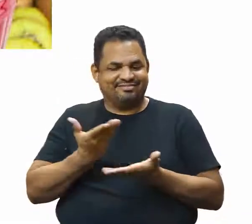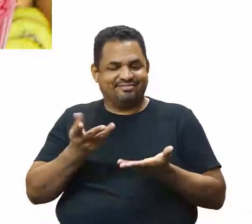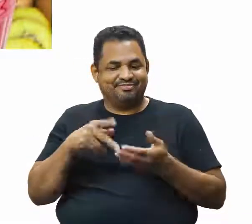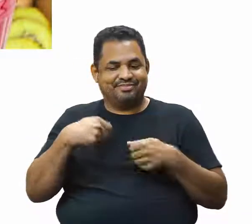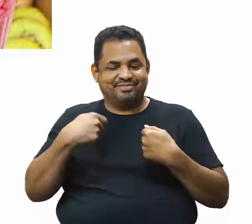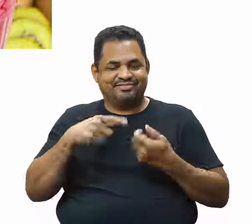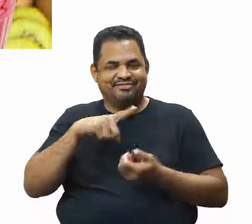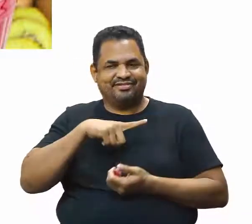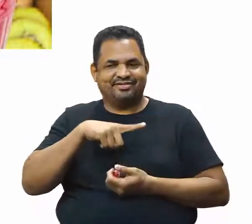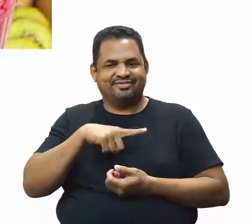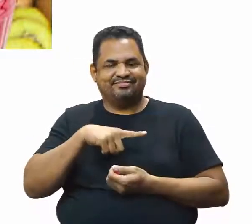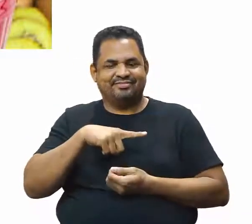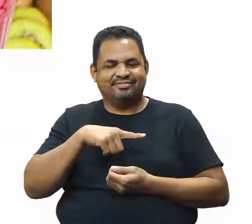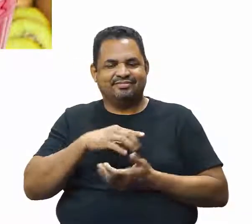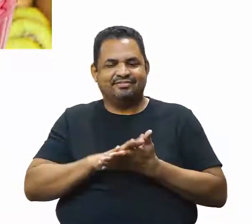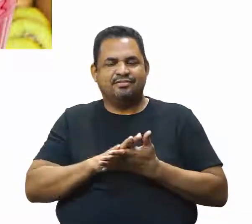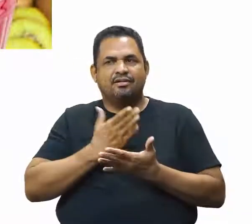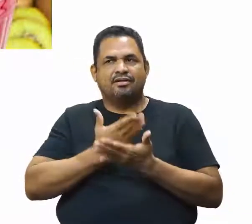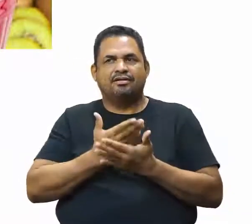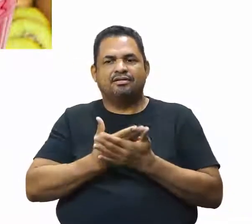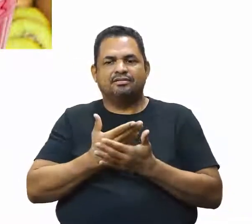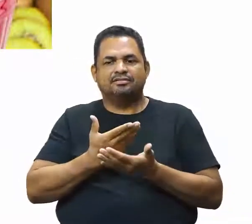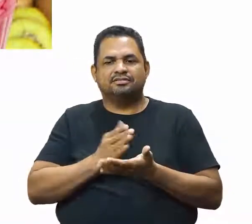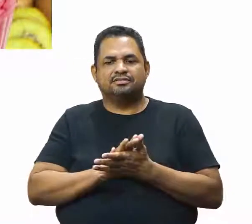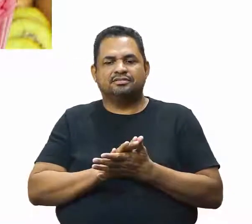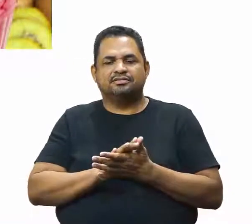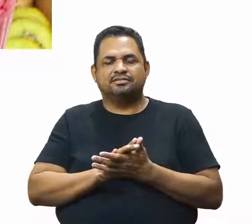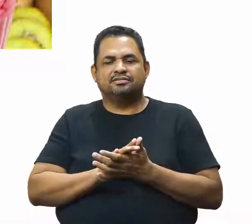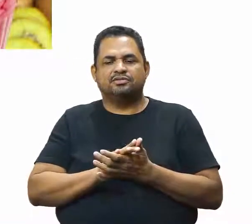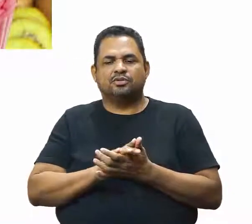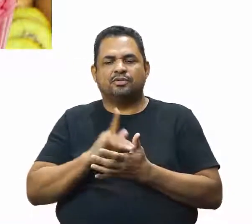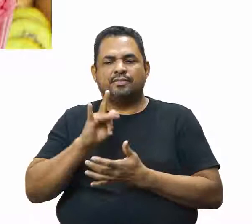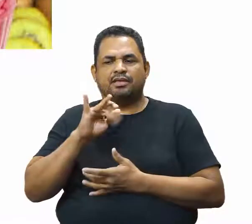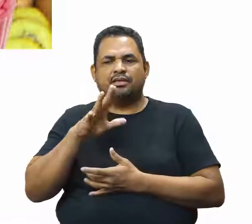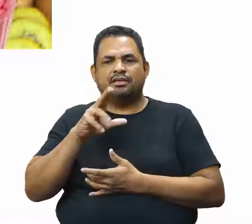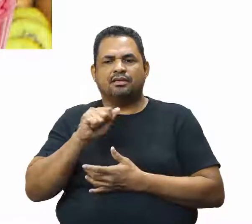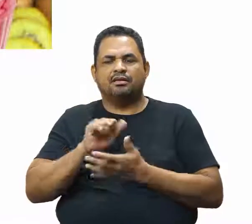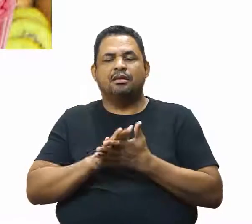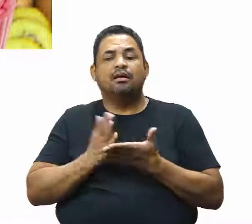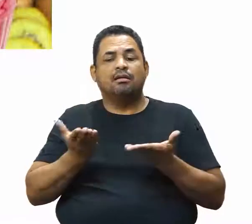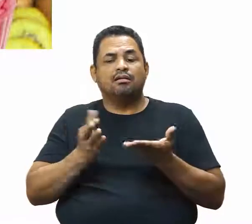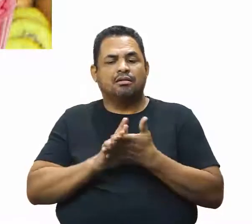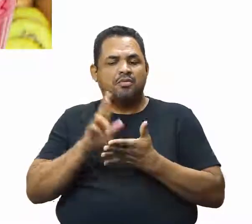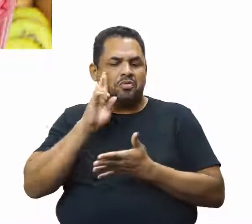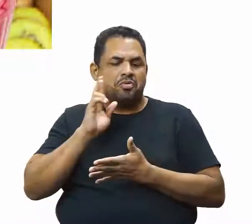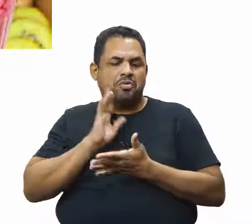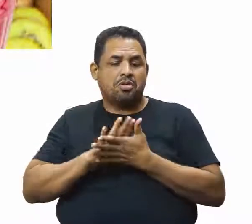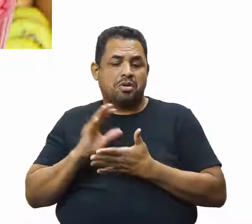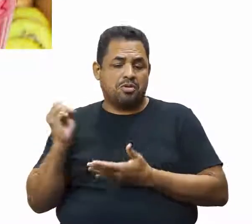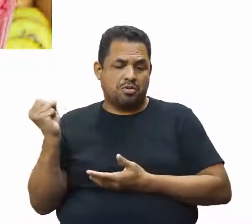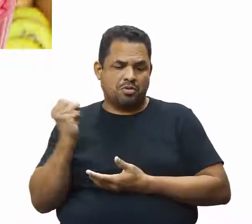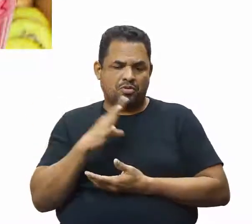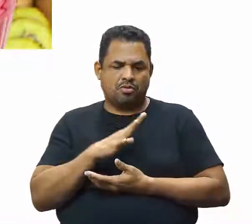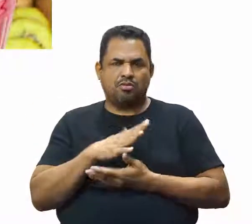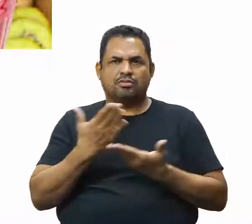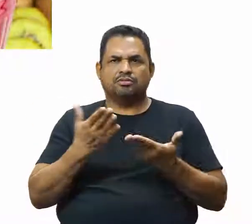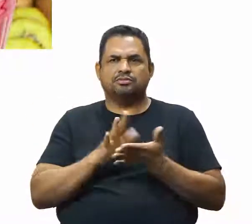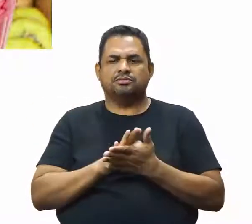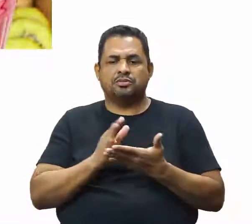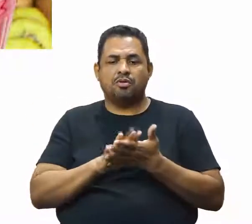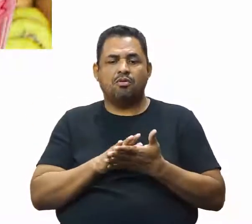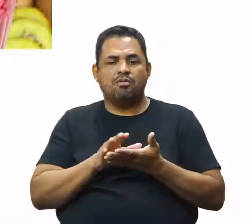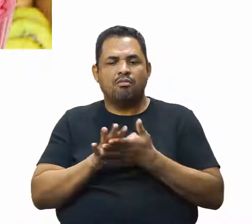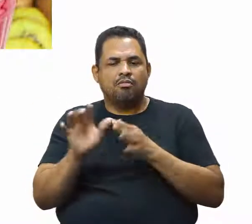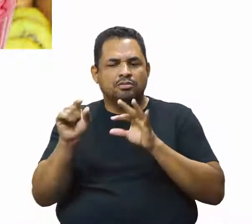aula, mesmo porque pitaia é uma cultura muito nova aqui no estado de Rondônia. Eu também estou fazendo uns levantamentos bibliográficos para eu